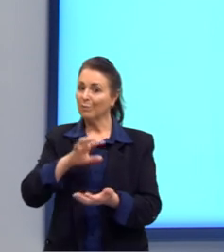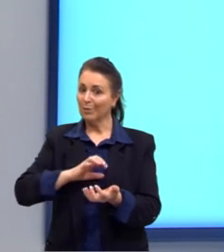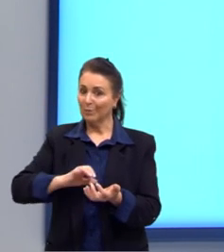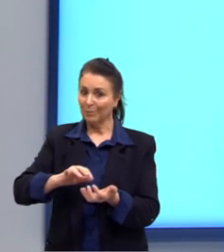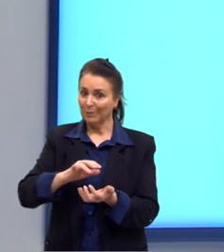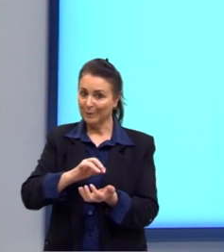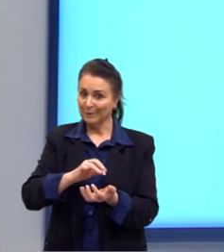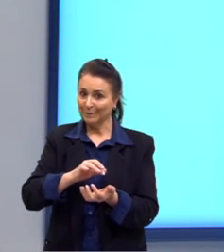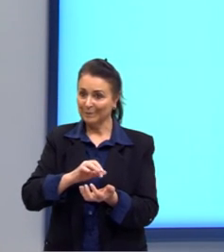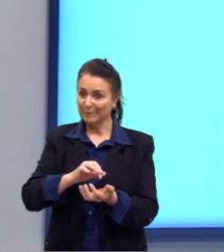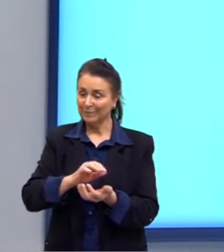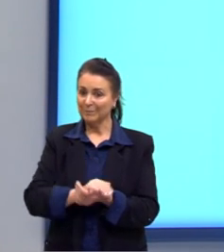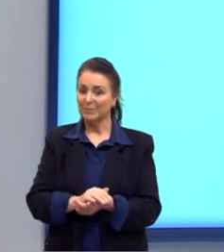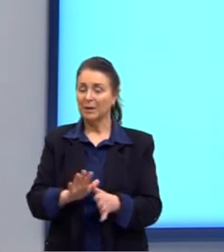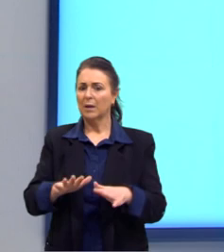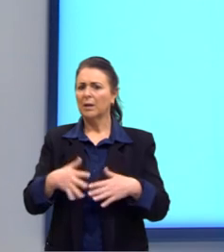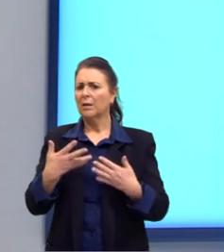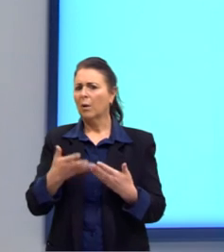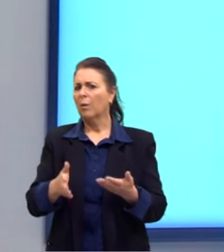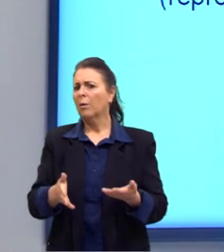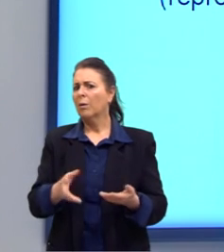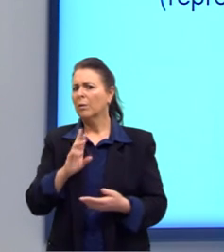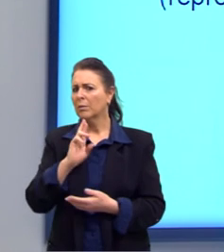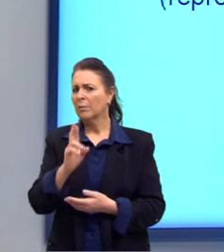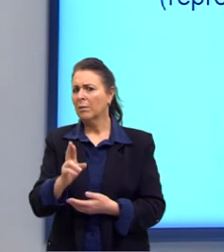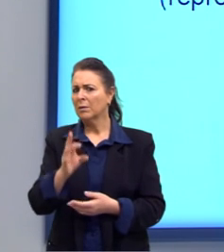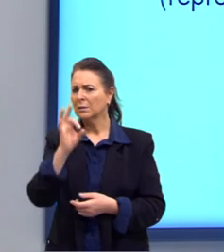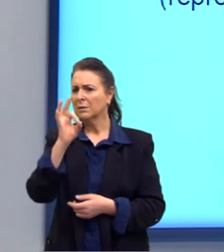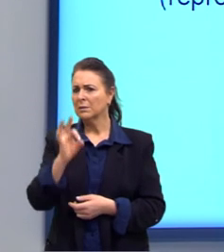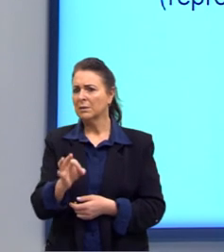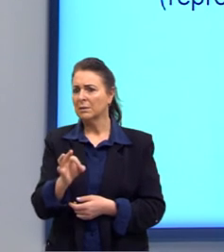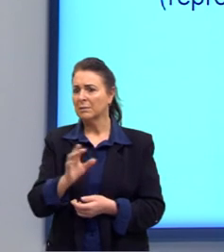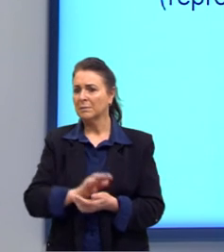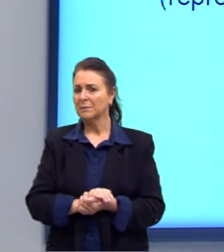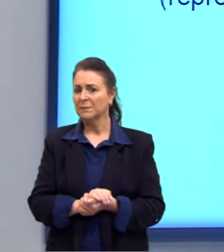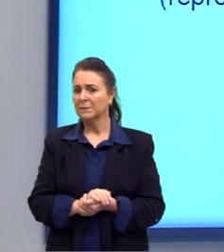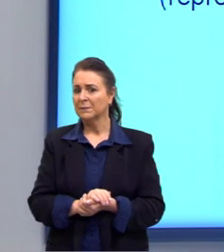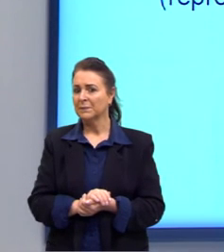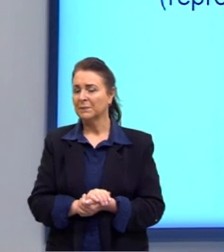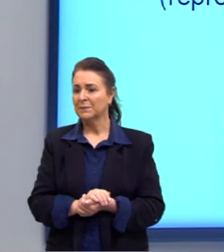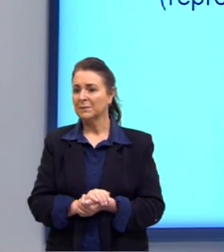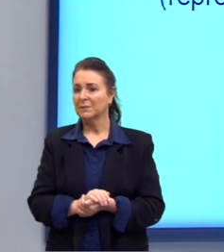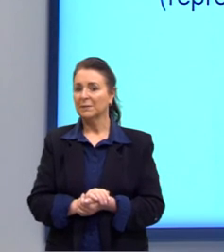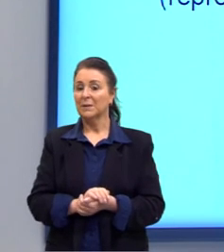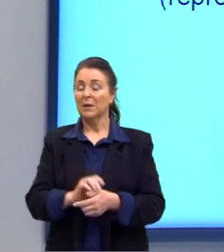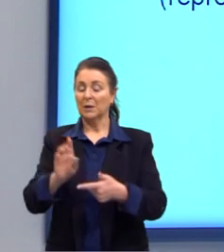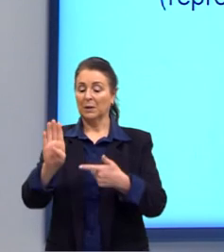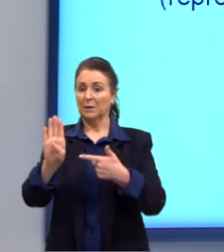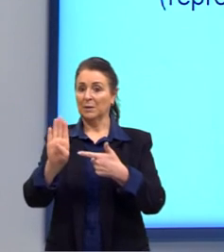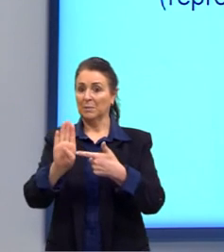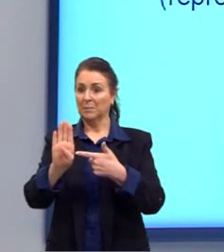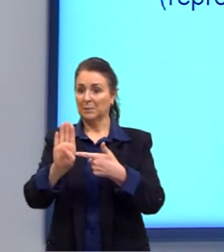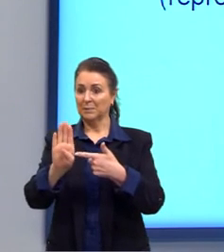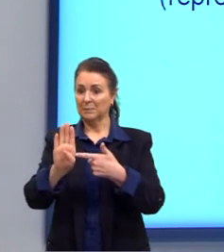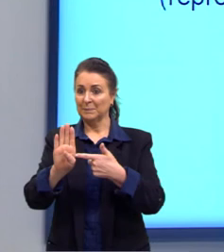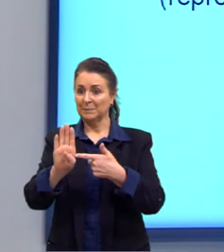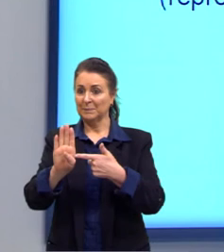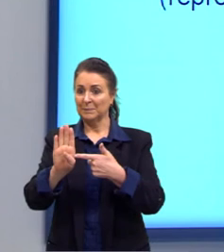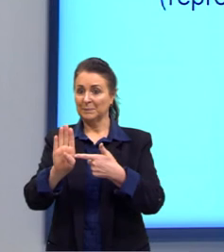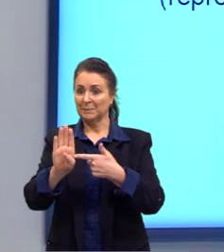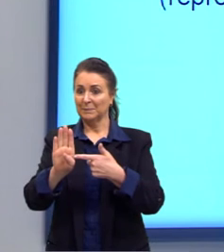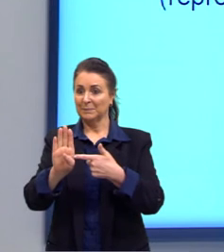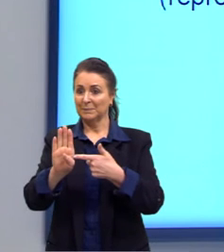calcular e Então qual é a resposta Prof vamos ver lá a letra B meu bem